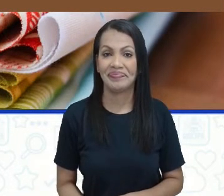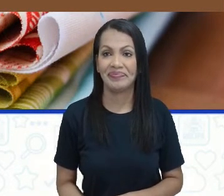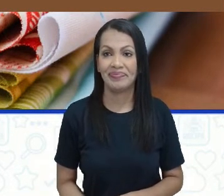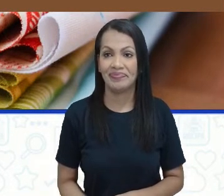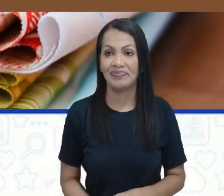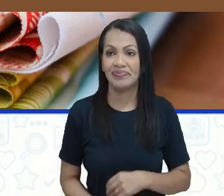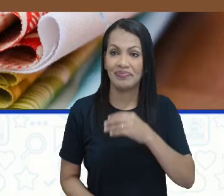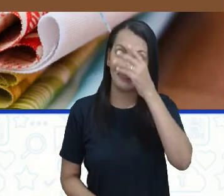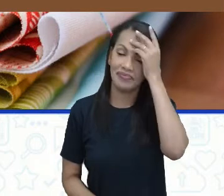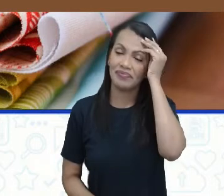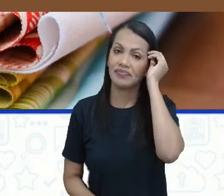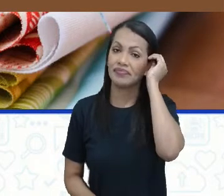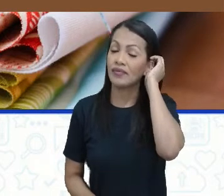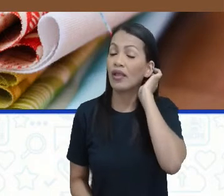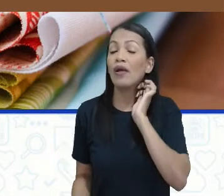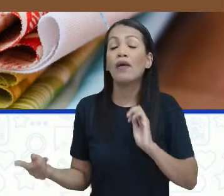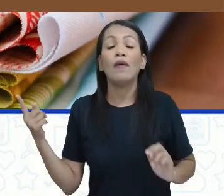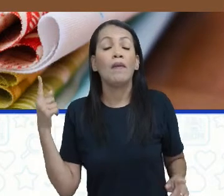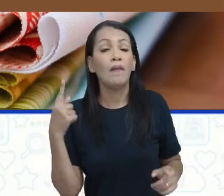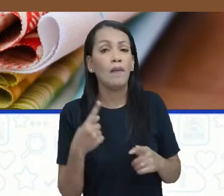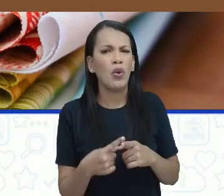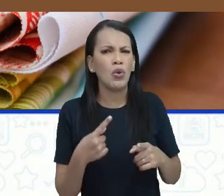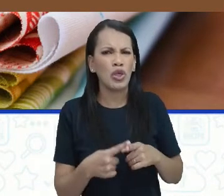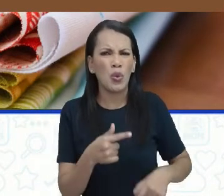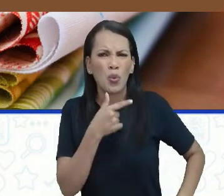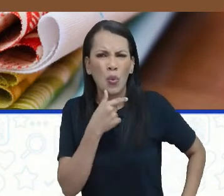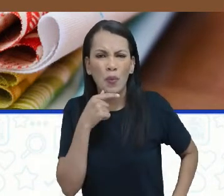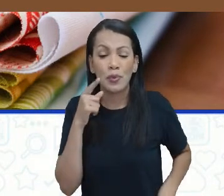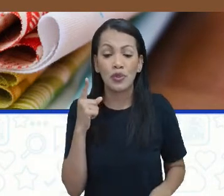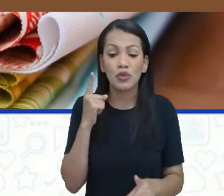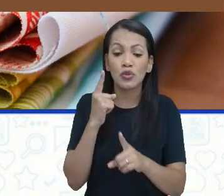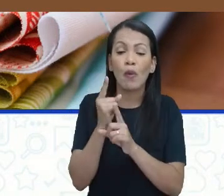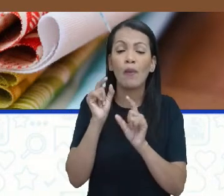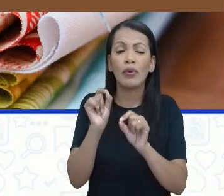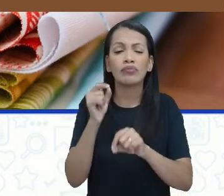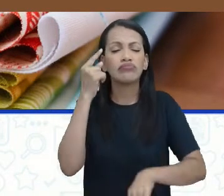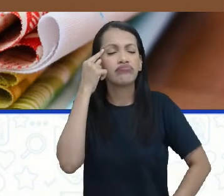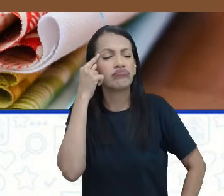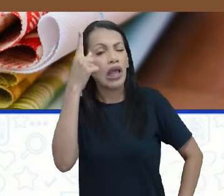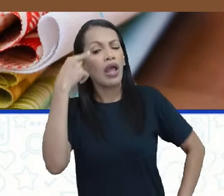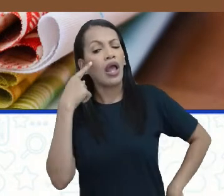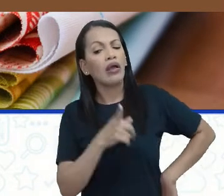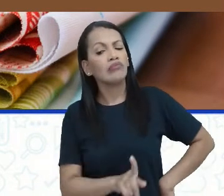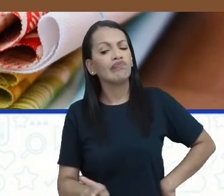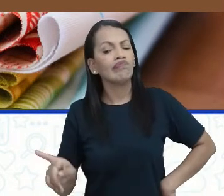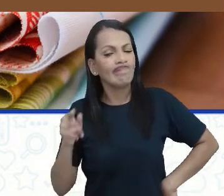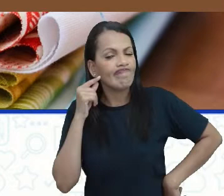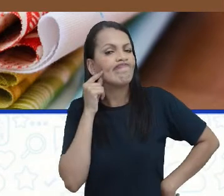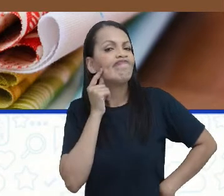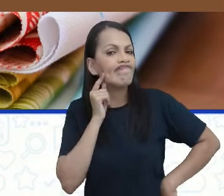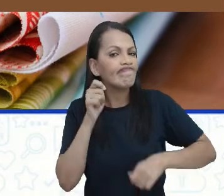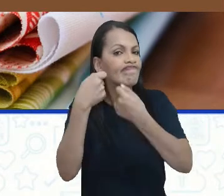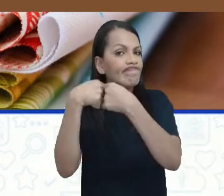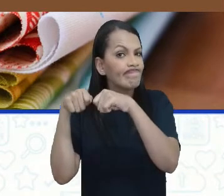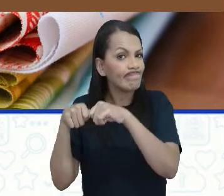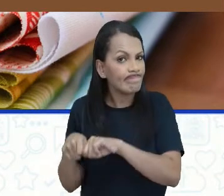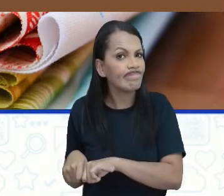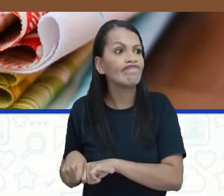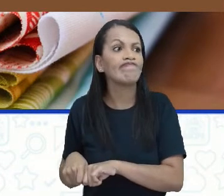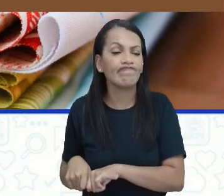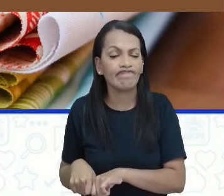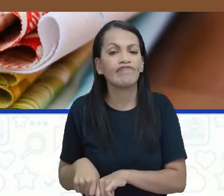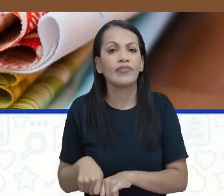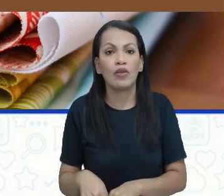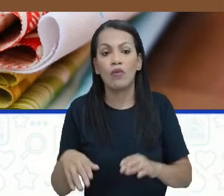Onde é que eu tô? Porque, descoberto o poder do tear, e mais nada pensou a não ser nas coisas todas que ele poderia lhe dar. Uma